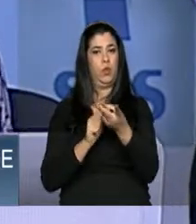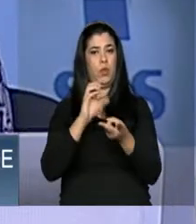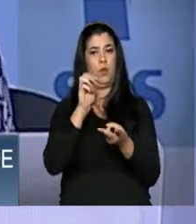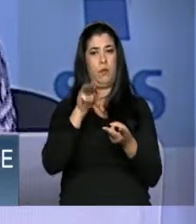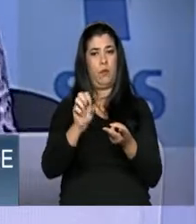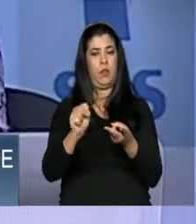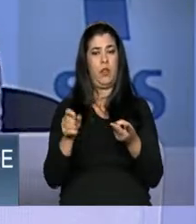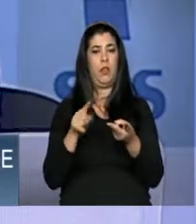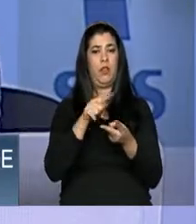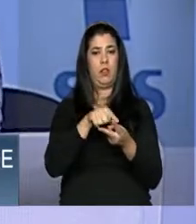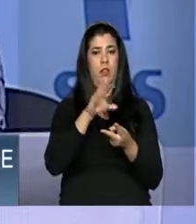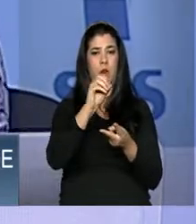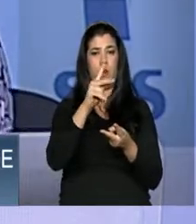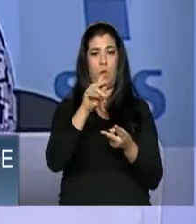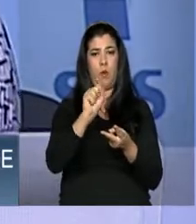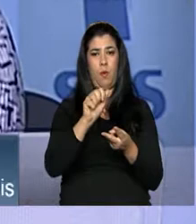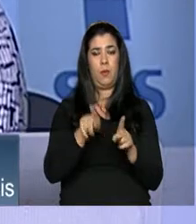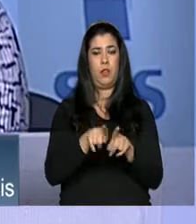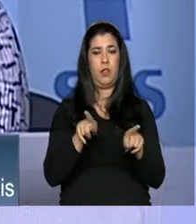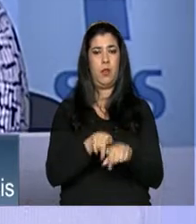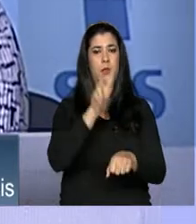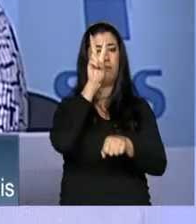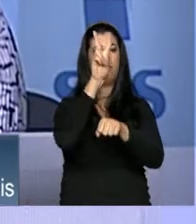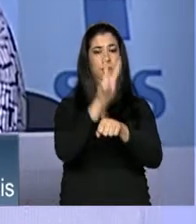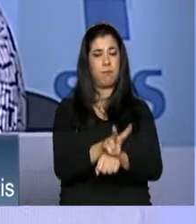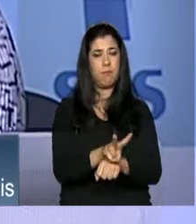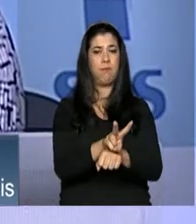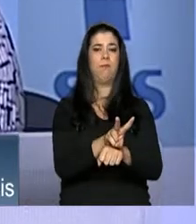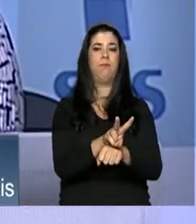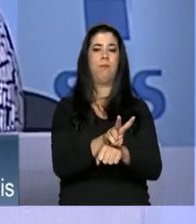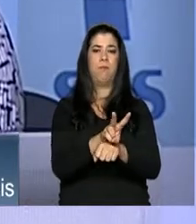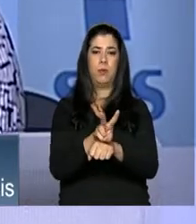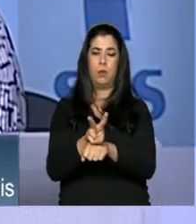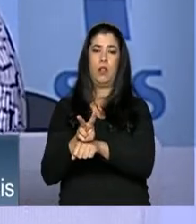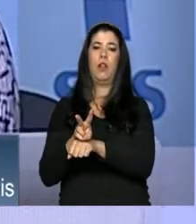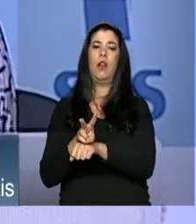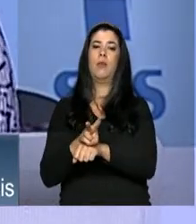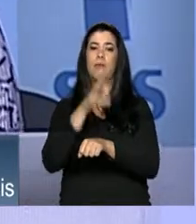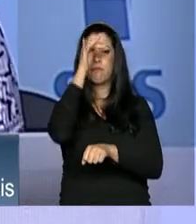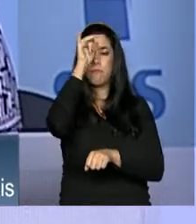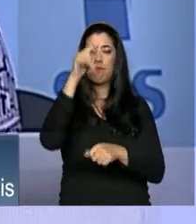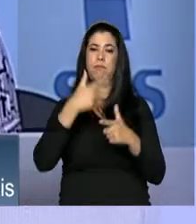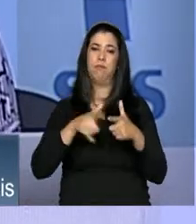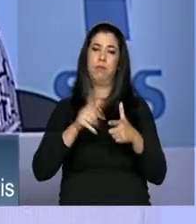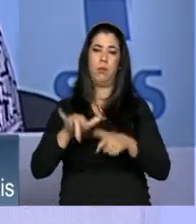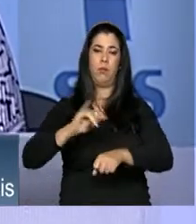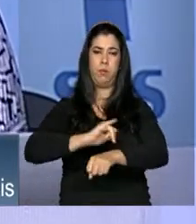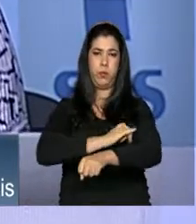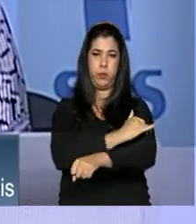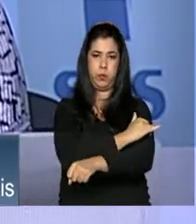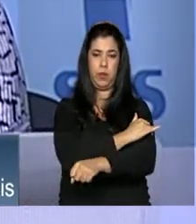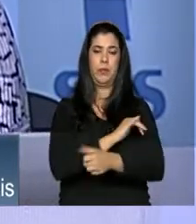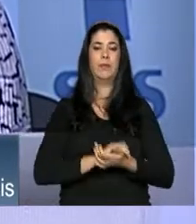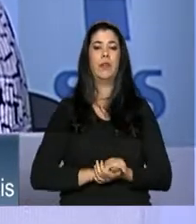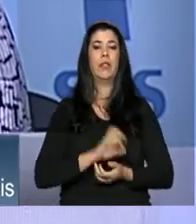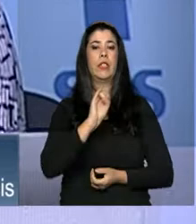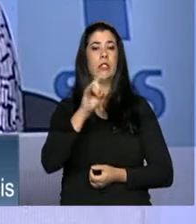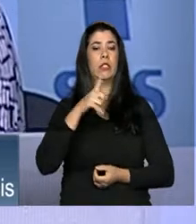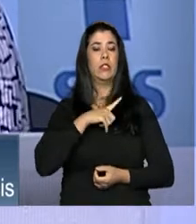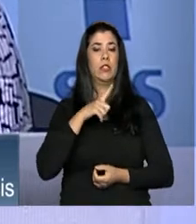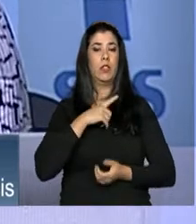2015 a 2025, deter o crescimento da obesidade. Quando nós comparamos, então,